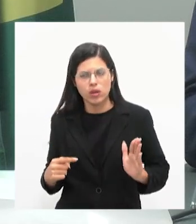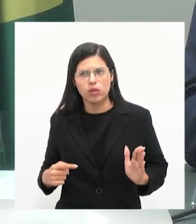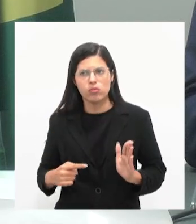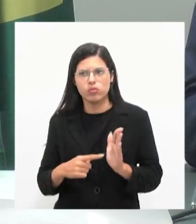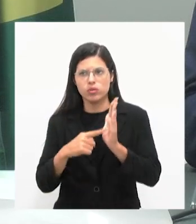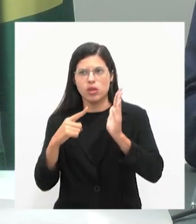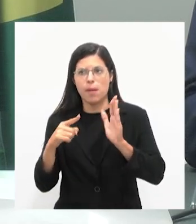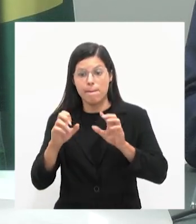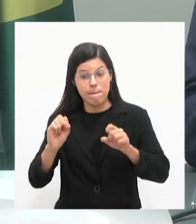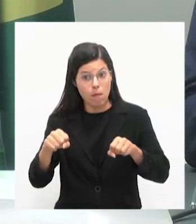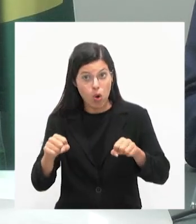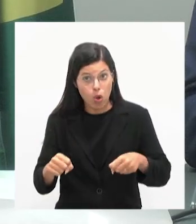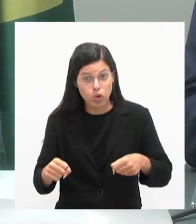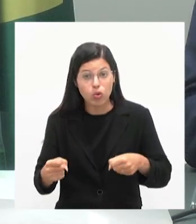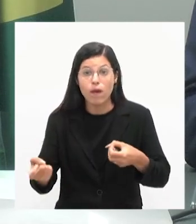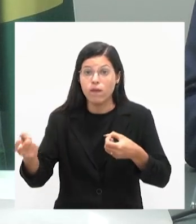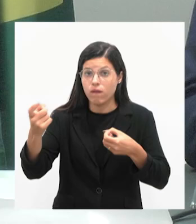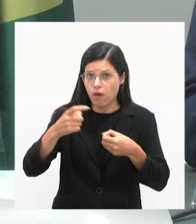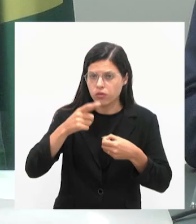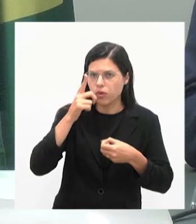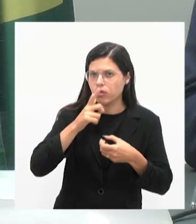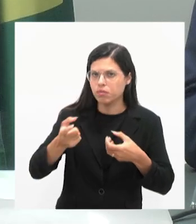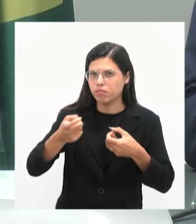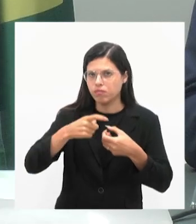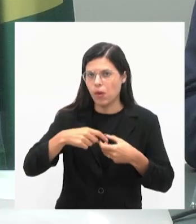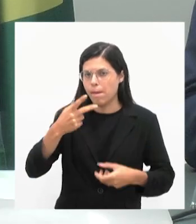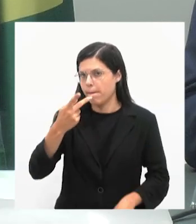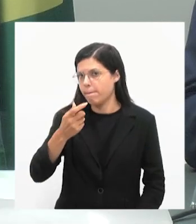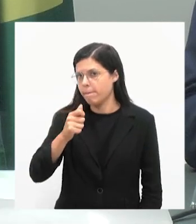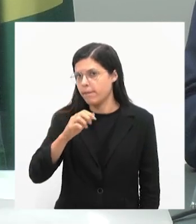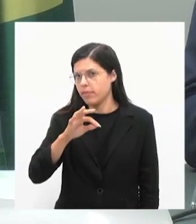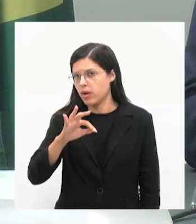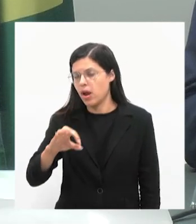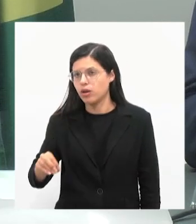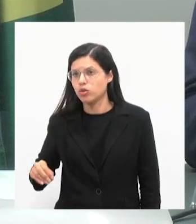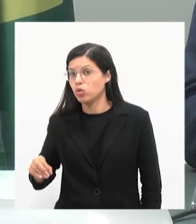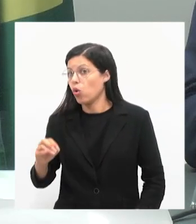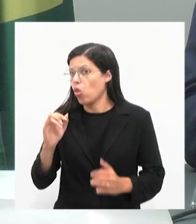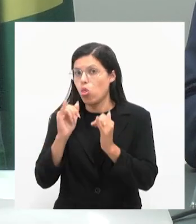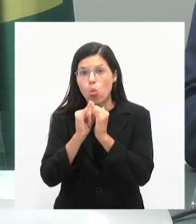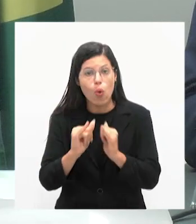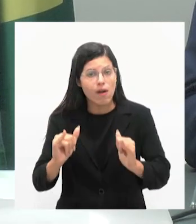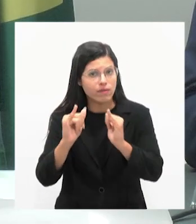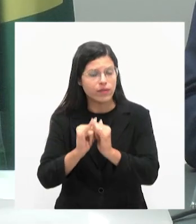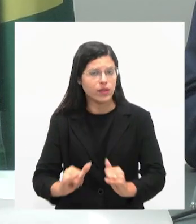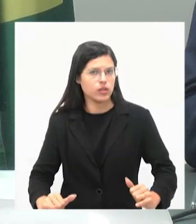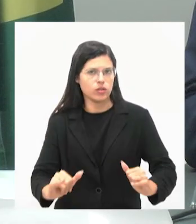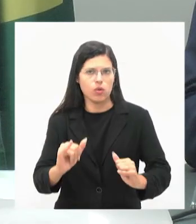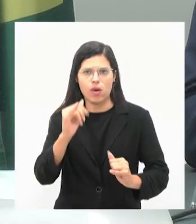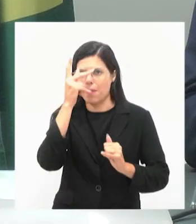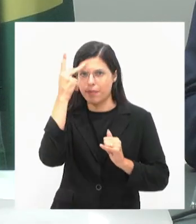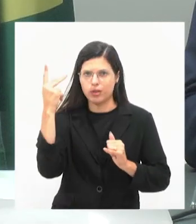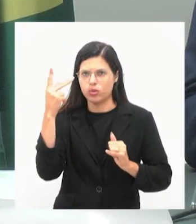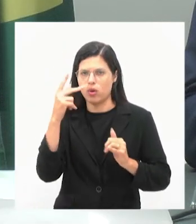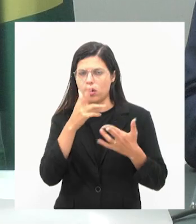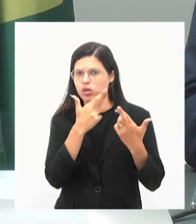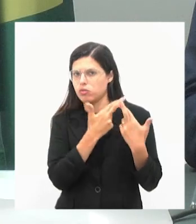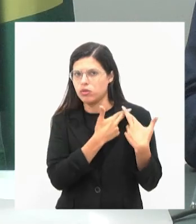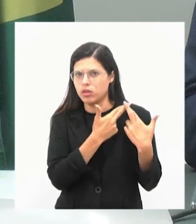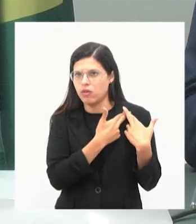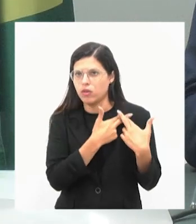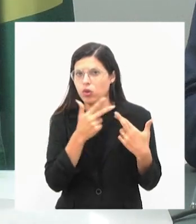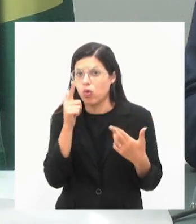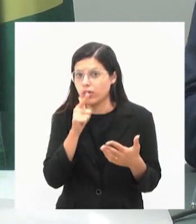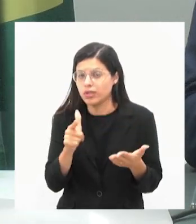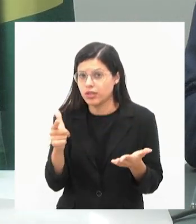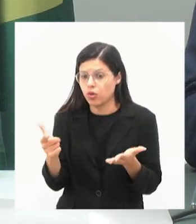moto é recuperada, vai para o pátio do Rio Parque, não comunicam o dono da recuperação da moto, a